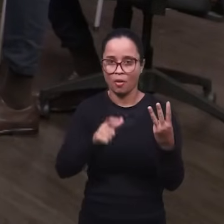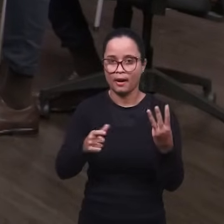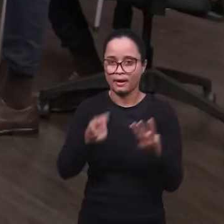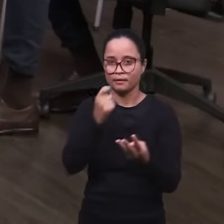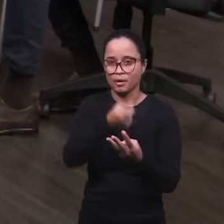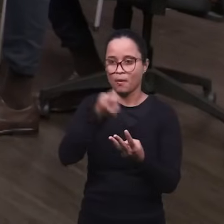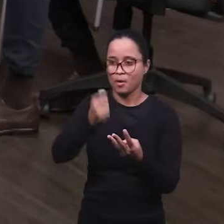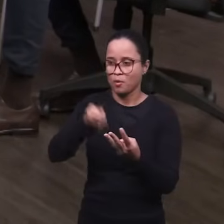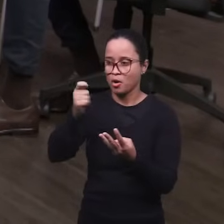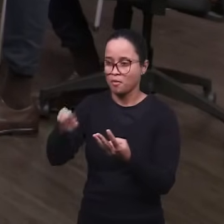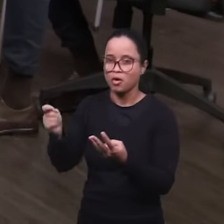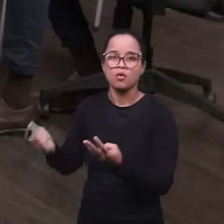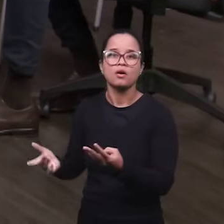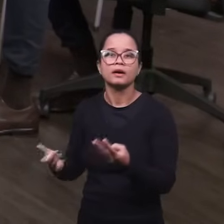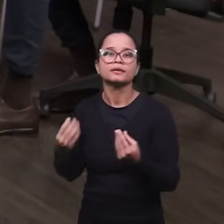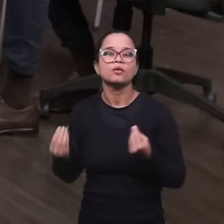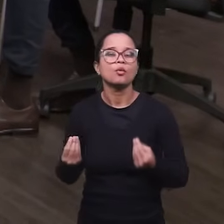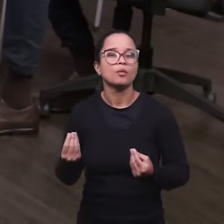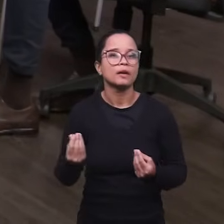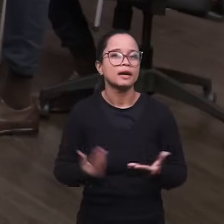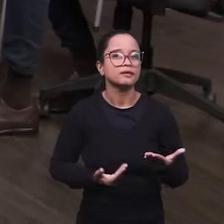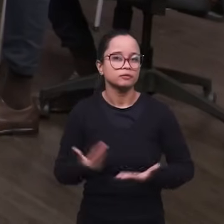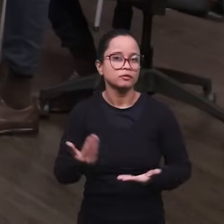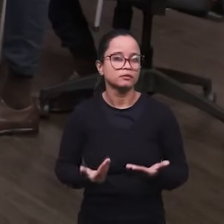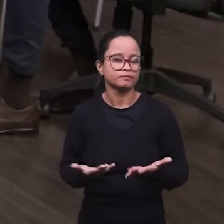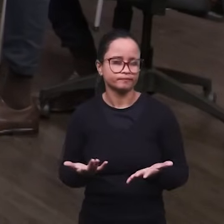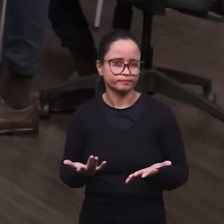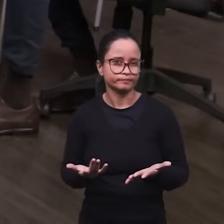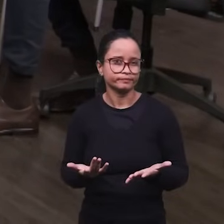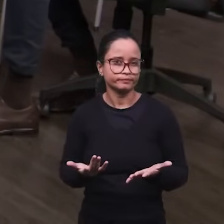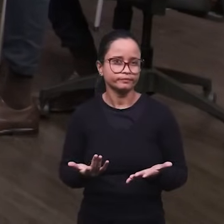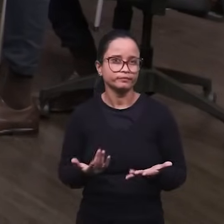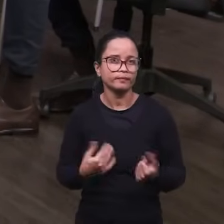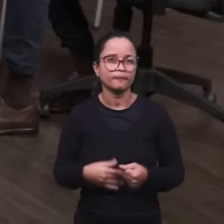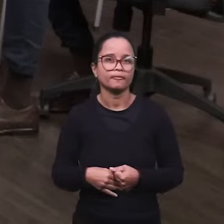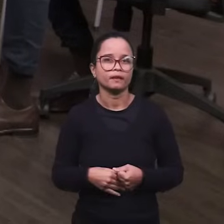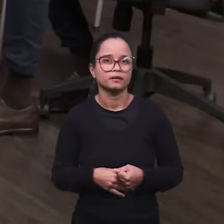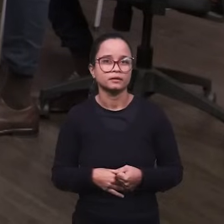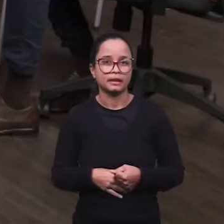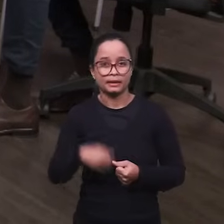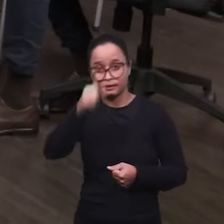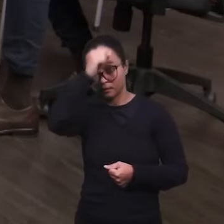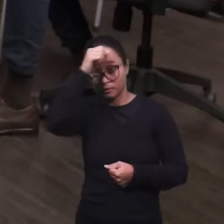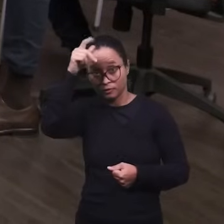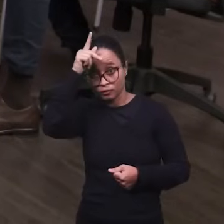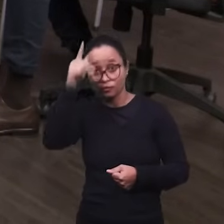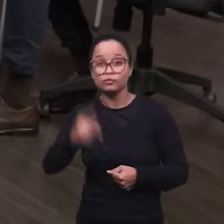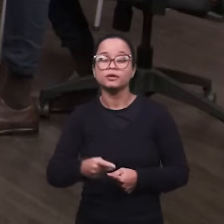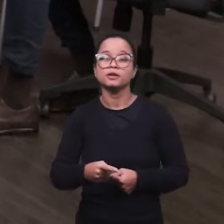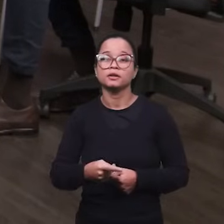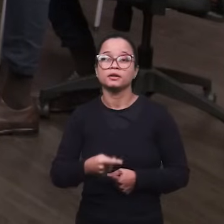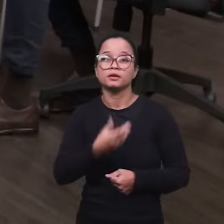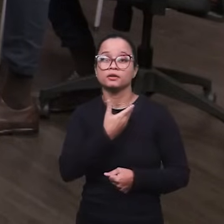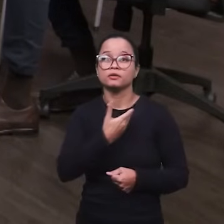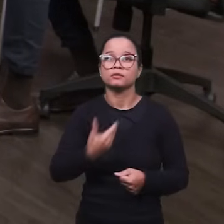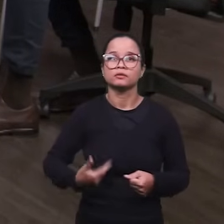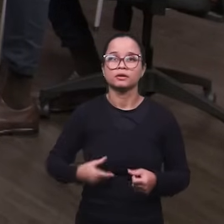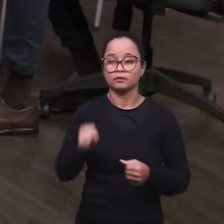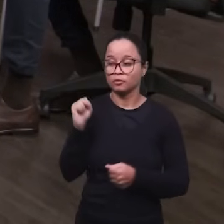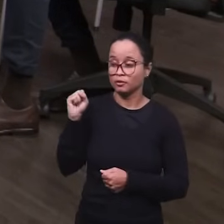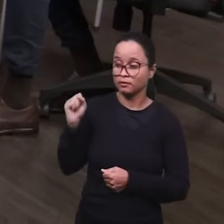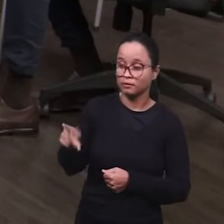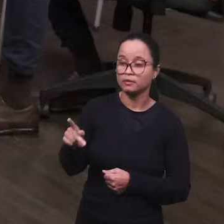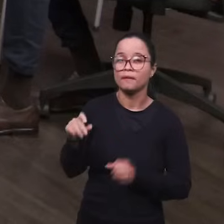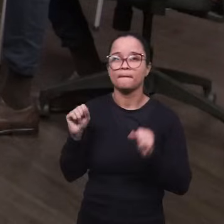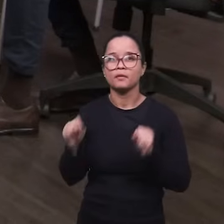regimes. E como que fica? Ele é servidor, no estado e na prefeitura. Ele pode se aposentar. A Constituição não